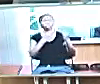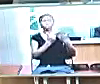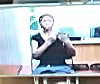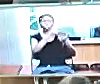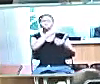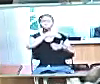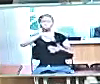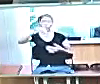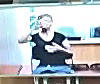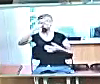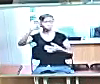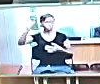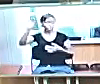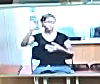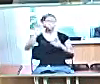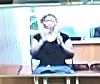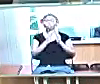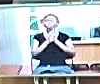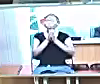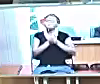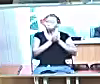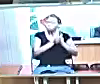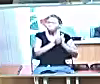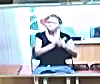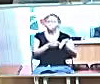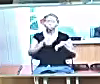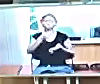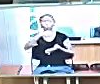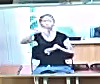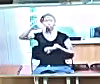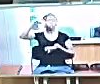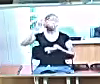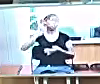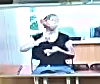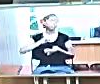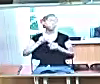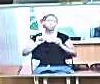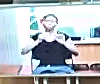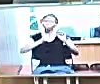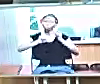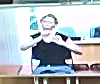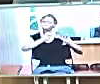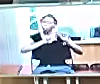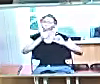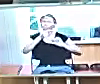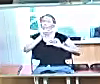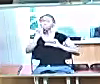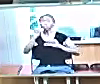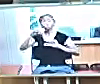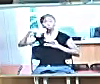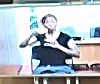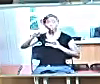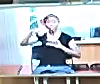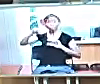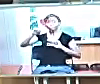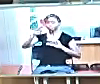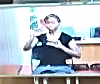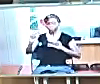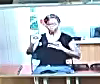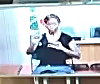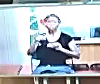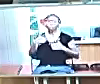né vale do jequitinhonha norte de minas bucur e zona da mata então é um pouco a nossa